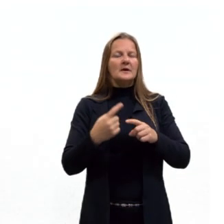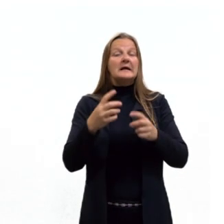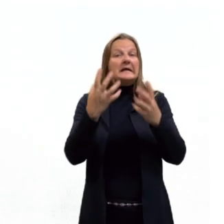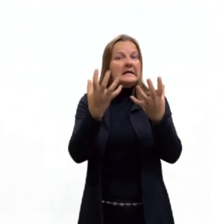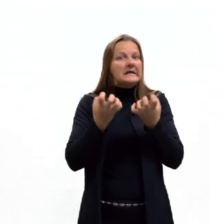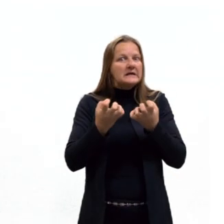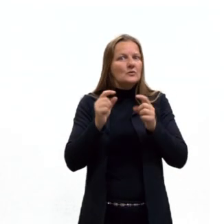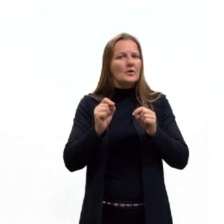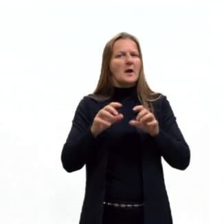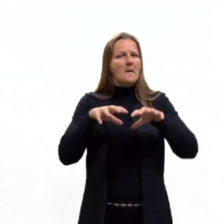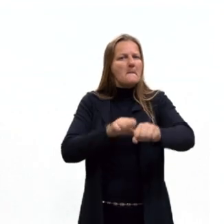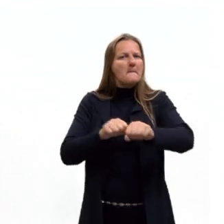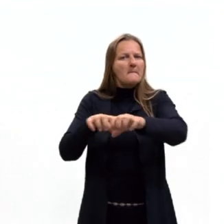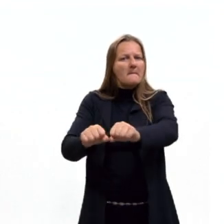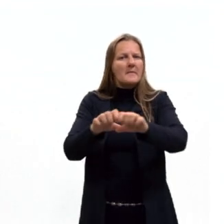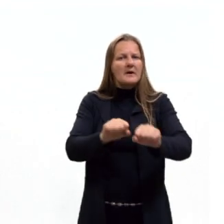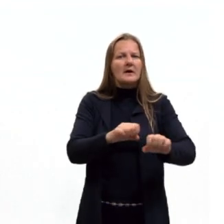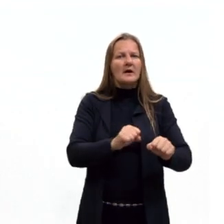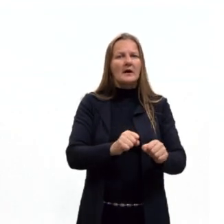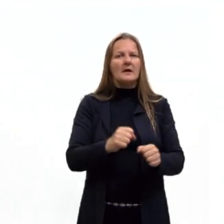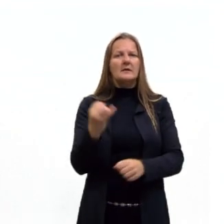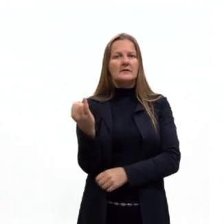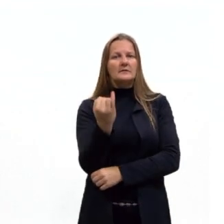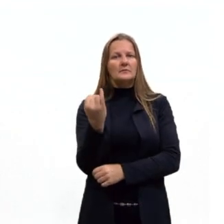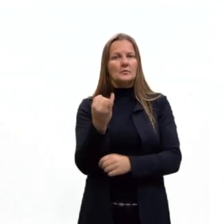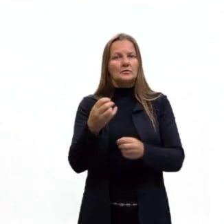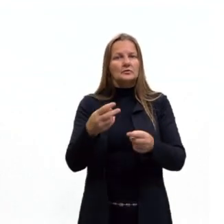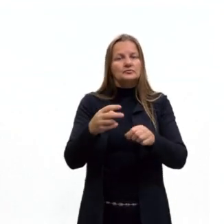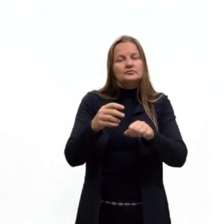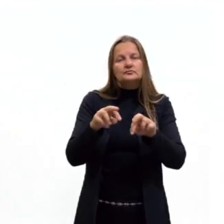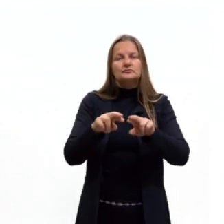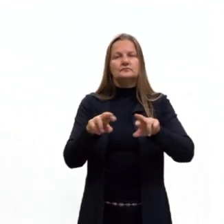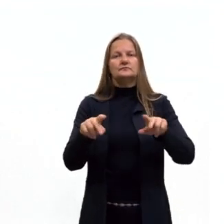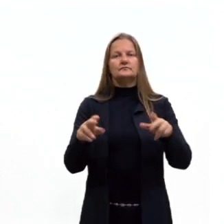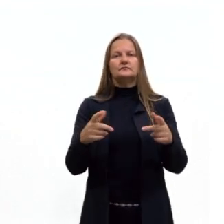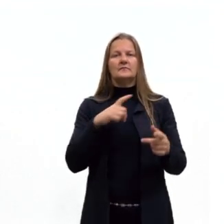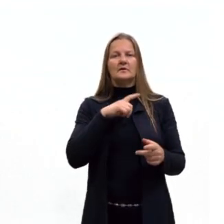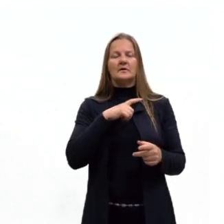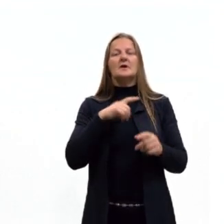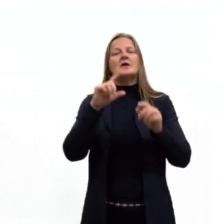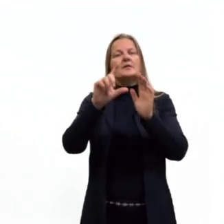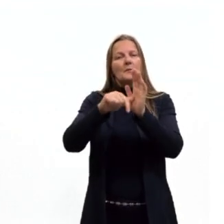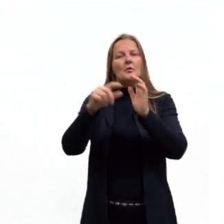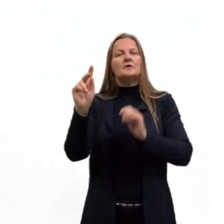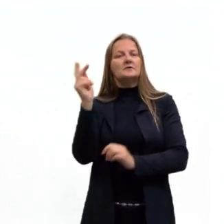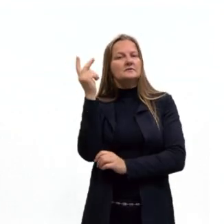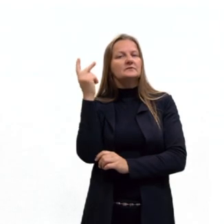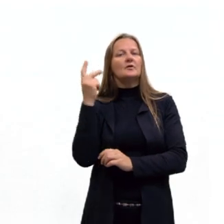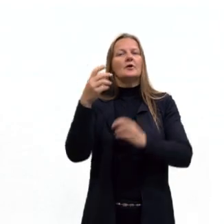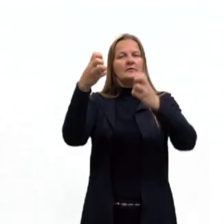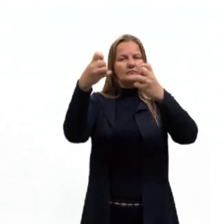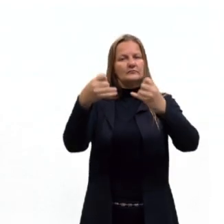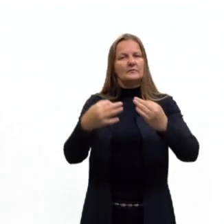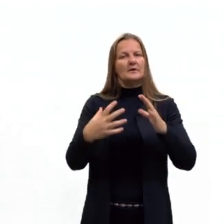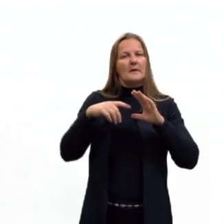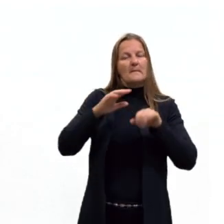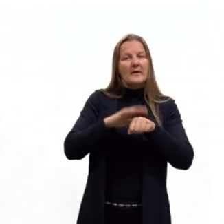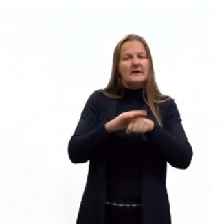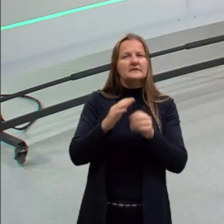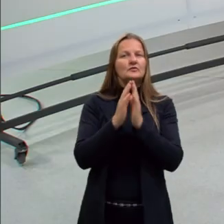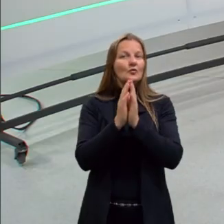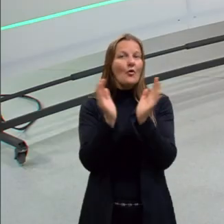pegar aquilo que estava em voga Tá mas isso fica com a parte de história né então nós vamos falar chamar